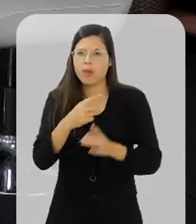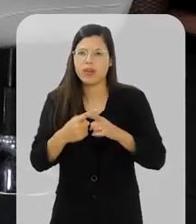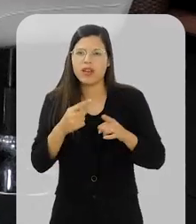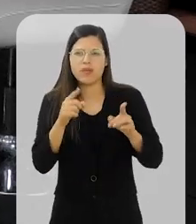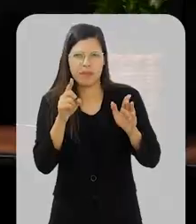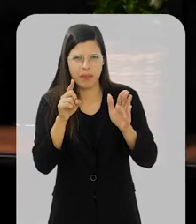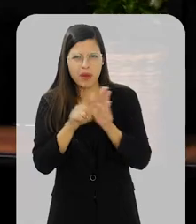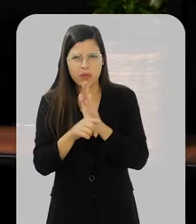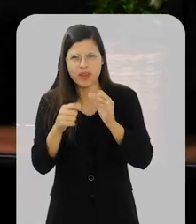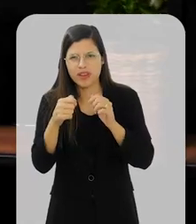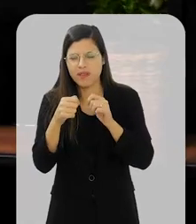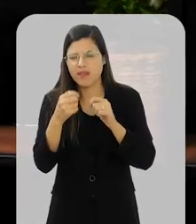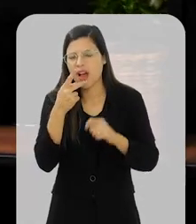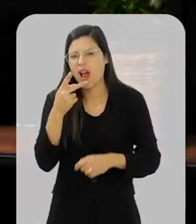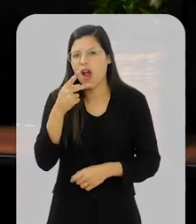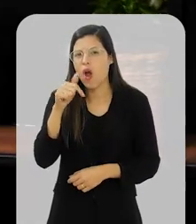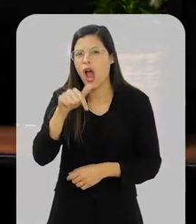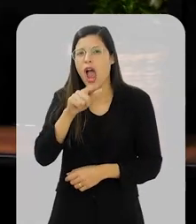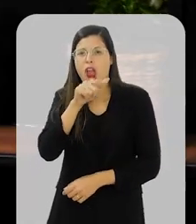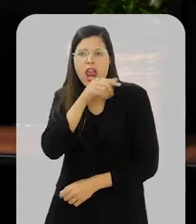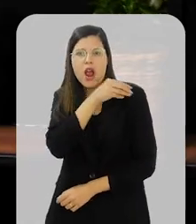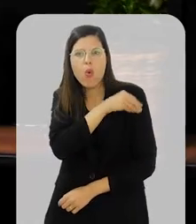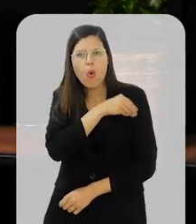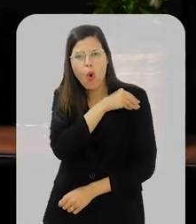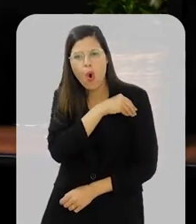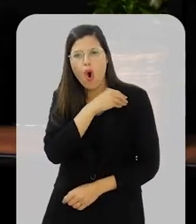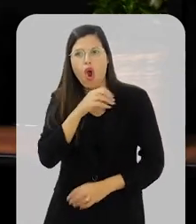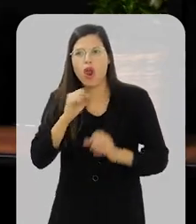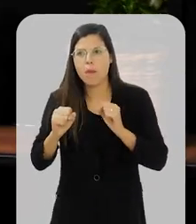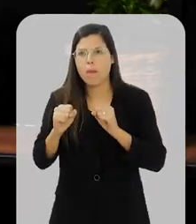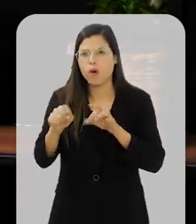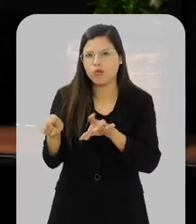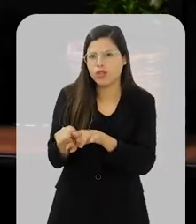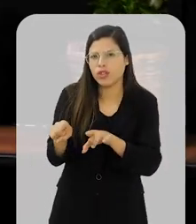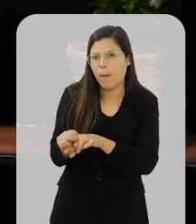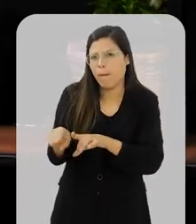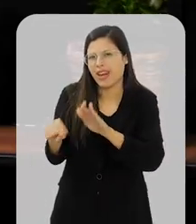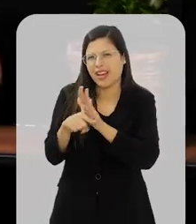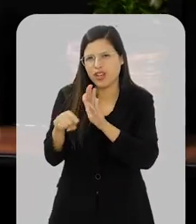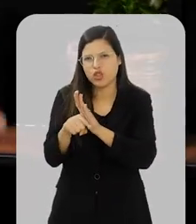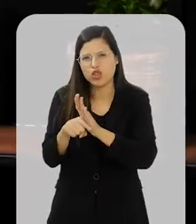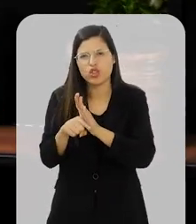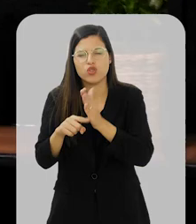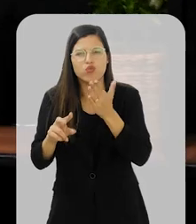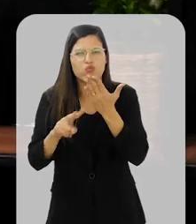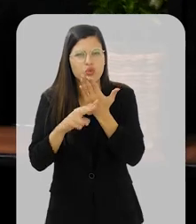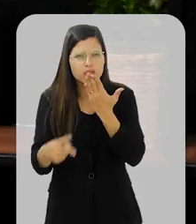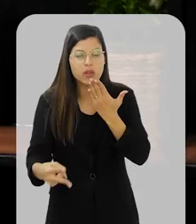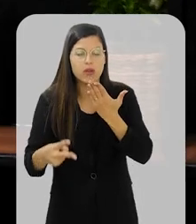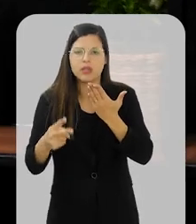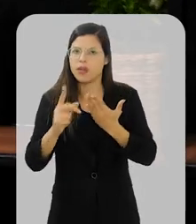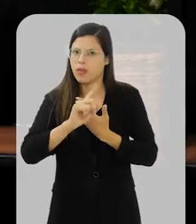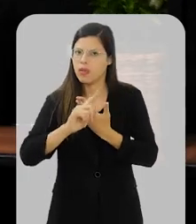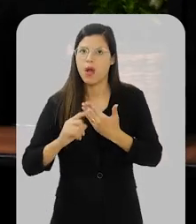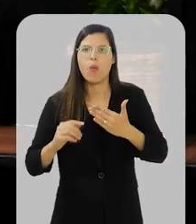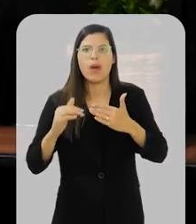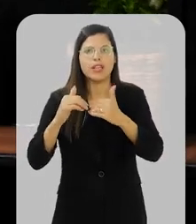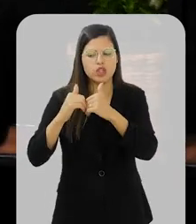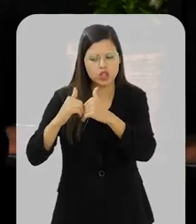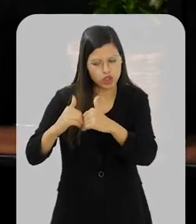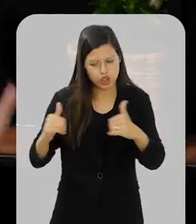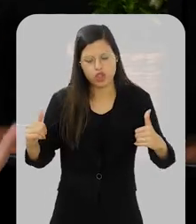nos fazem, né? Mas esse extrato é hidroalcoólico, então tem álcool. O álcool também pode promover alguns malefícios quando faz o tratamento. Não, o